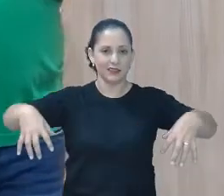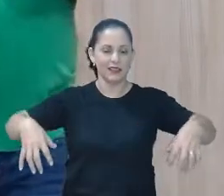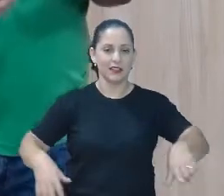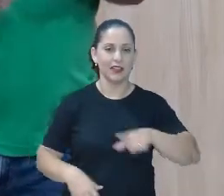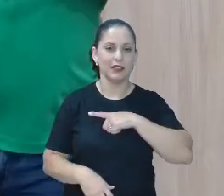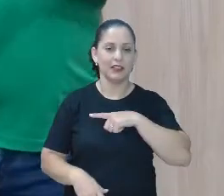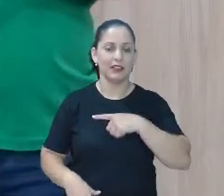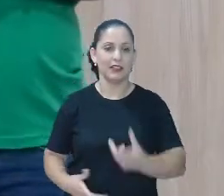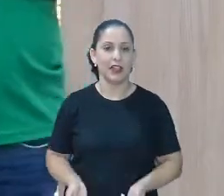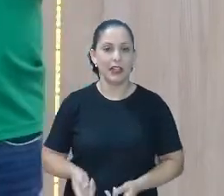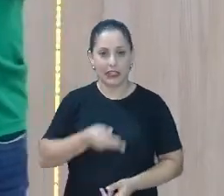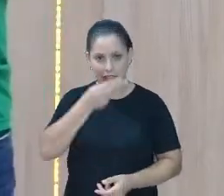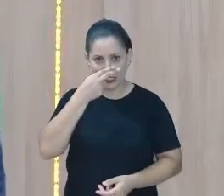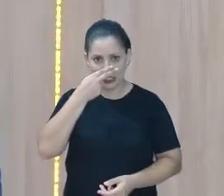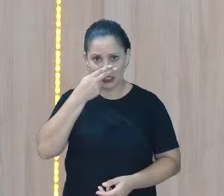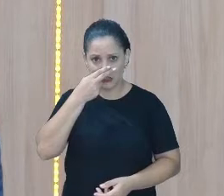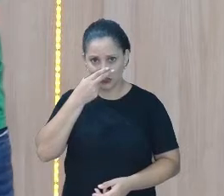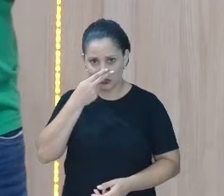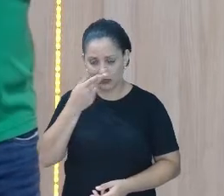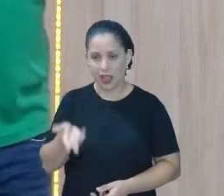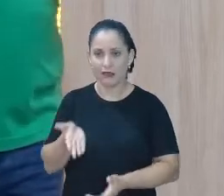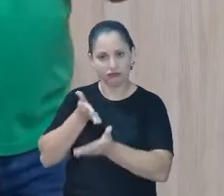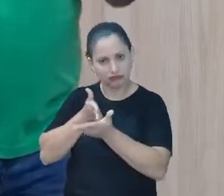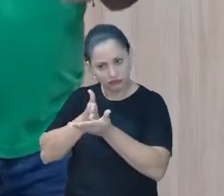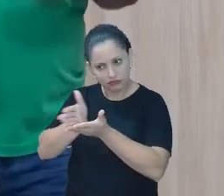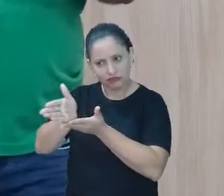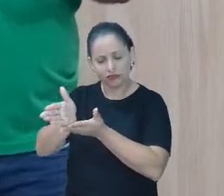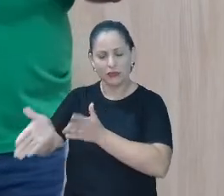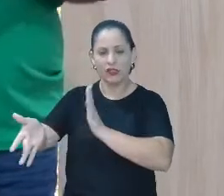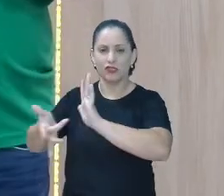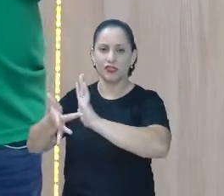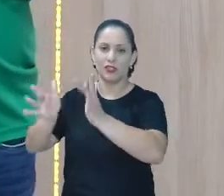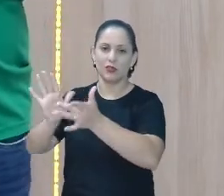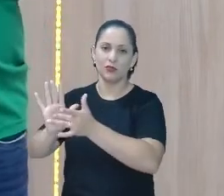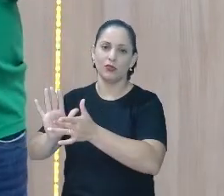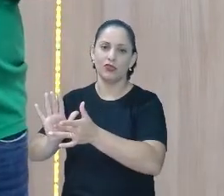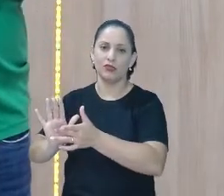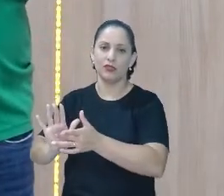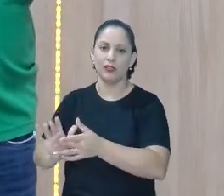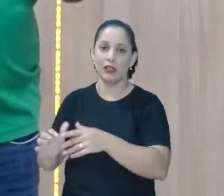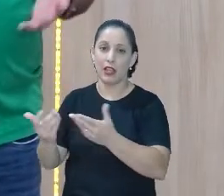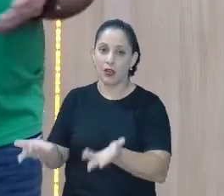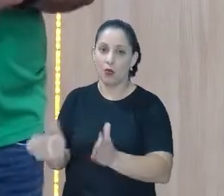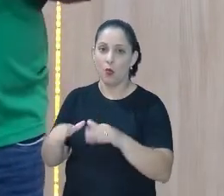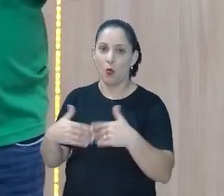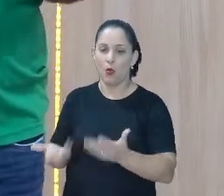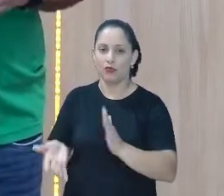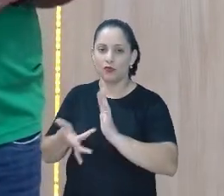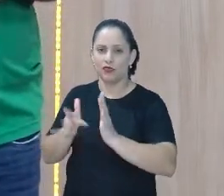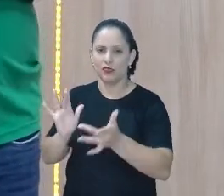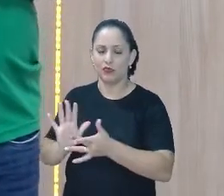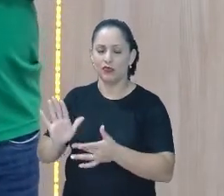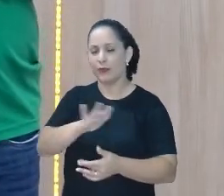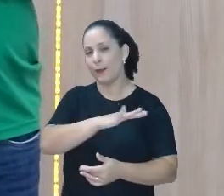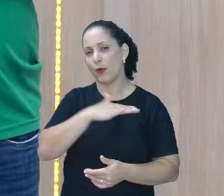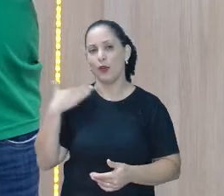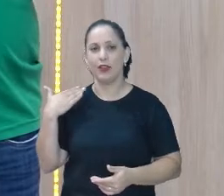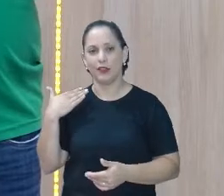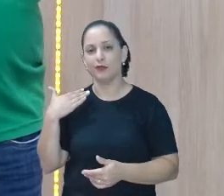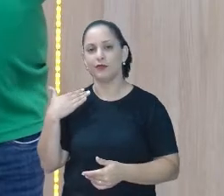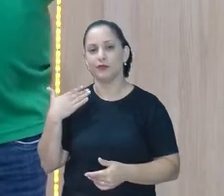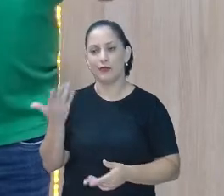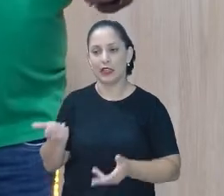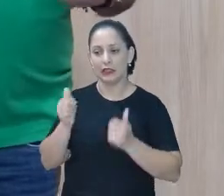passam a seguir os ensinamentos de Cristo, principalmente após a sua morte por meio dos seus discípulos, né, apóstolos,